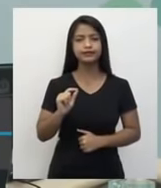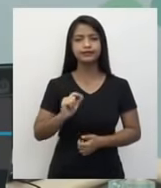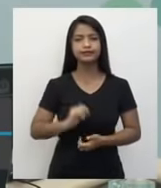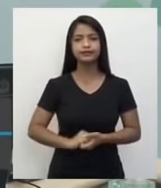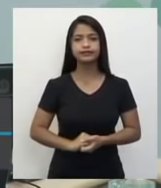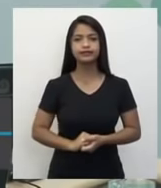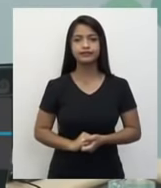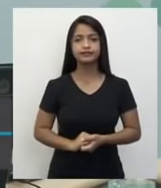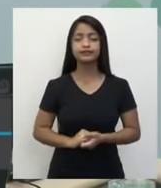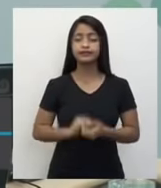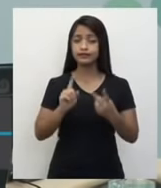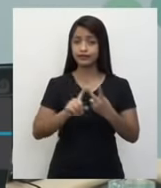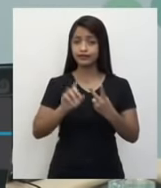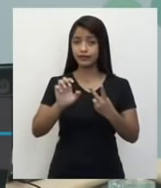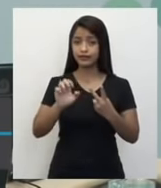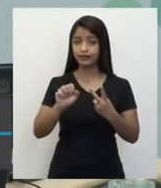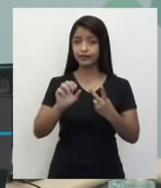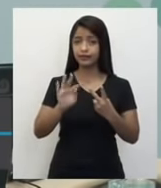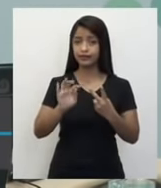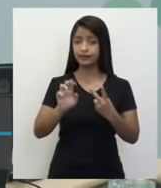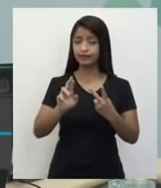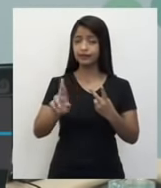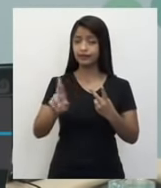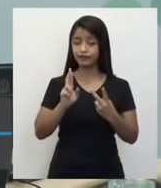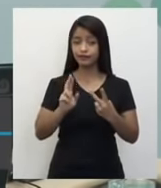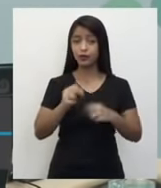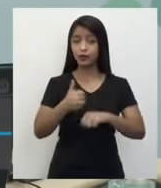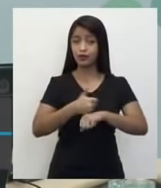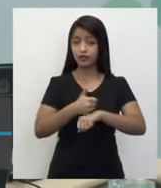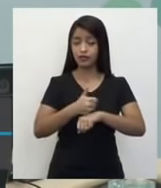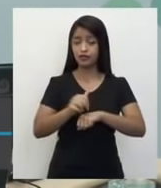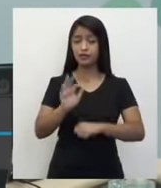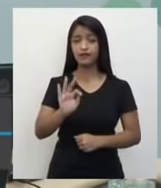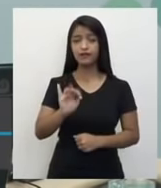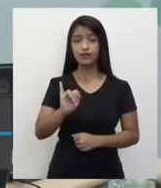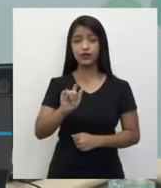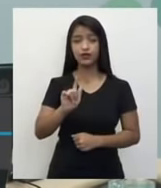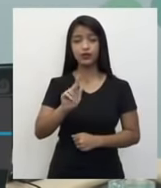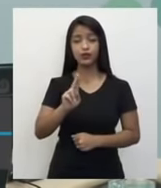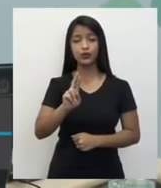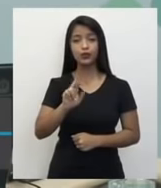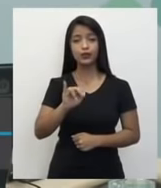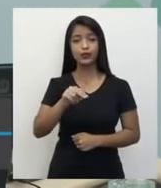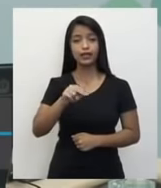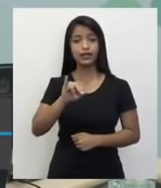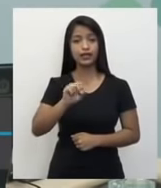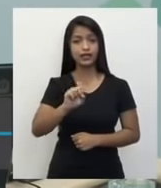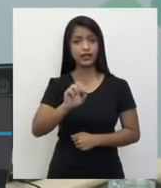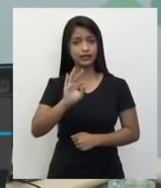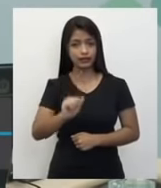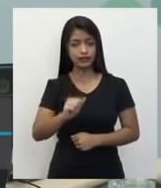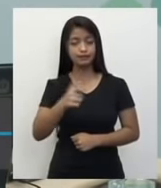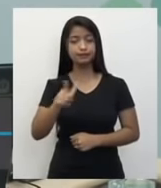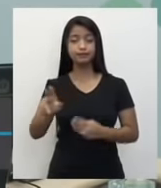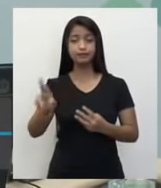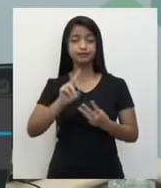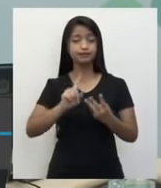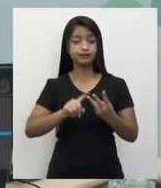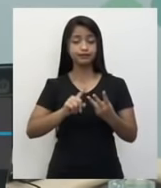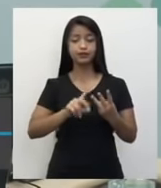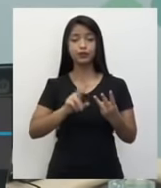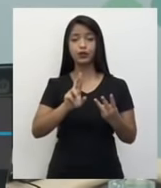a Esther citou figurinista, a Gabriela, roteirista e estilista,